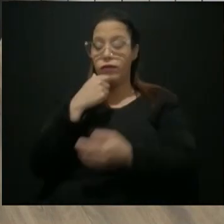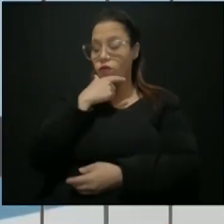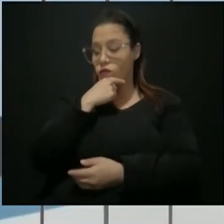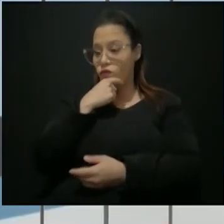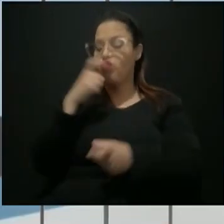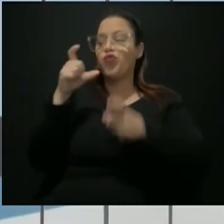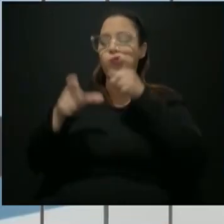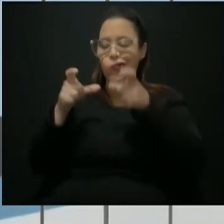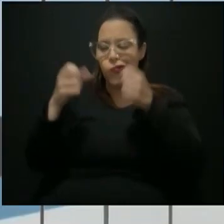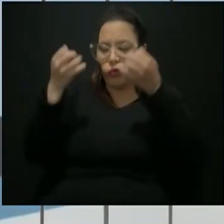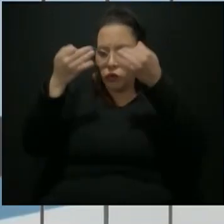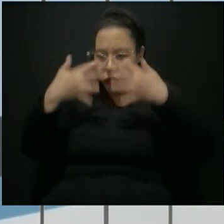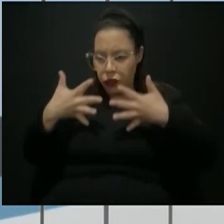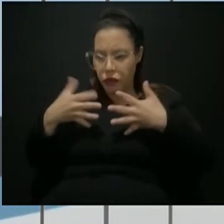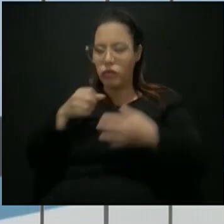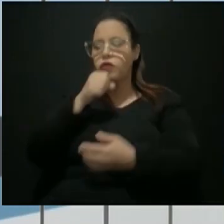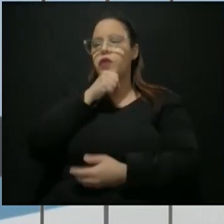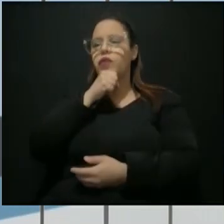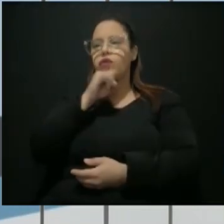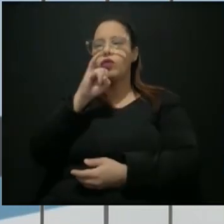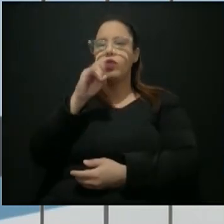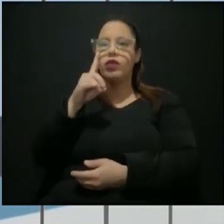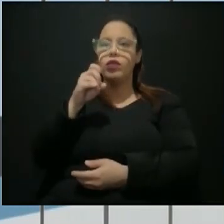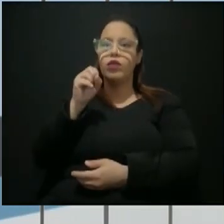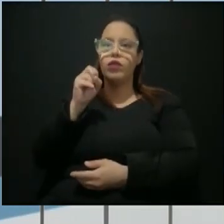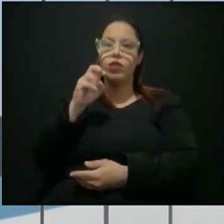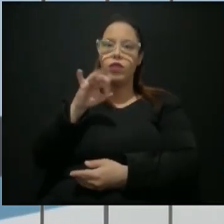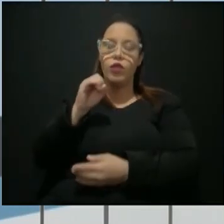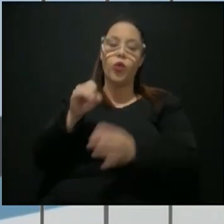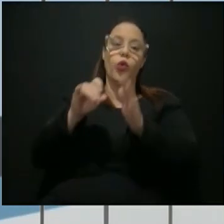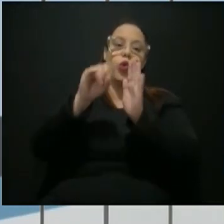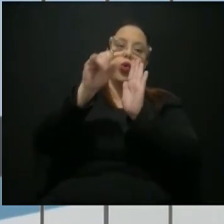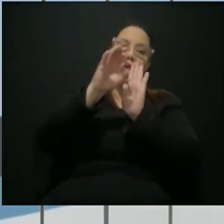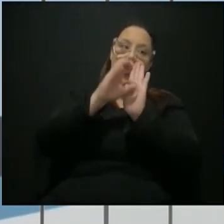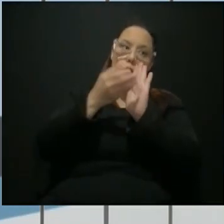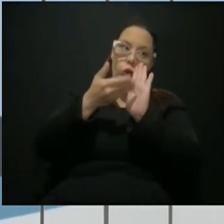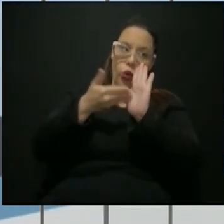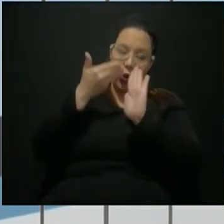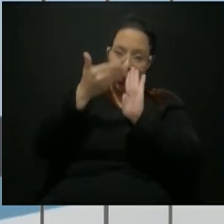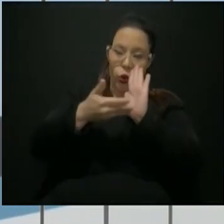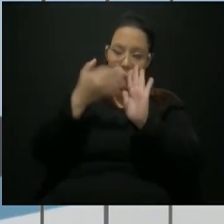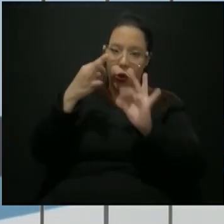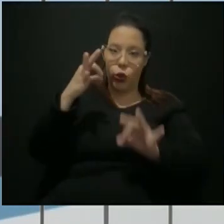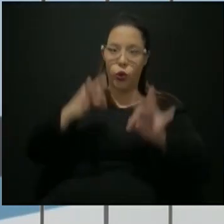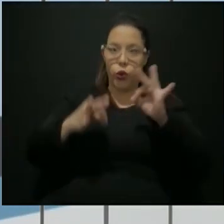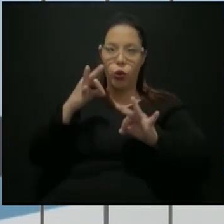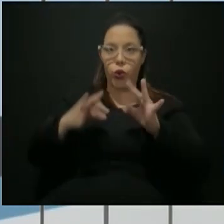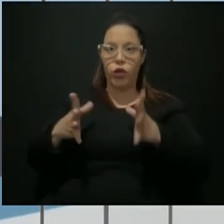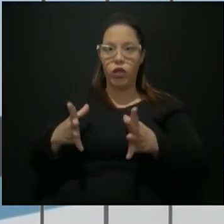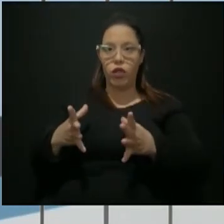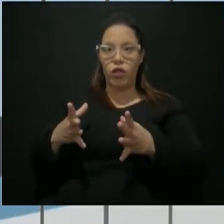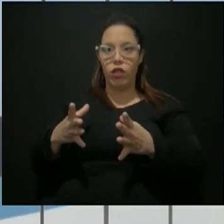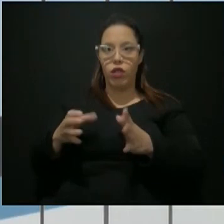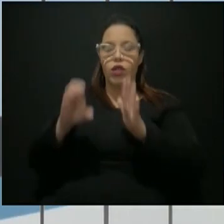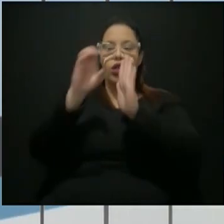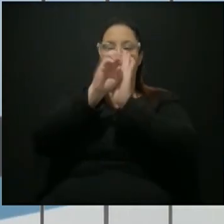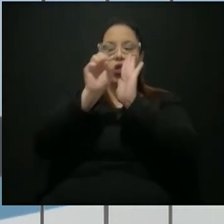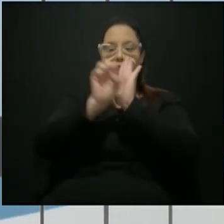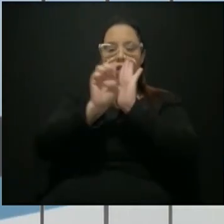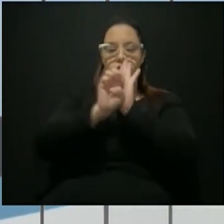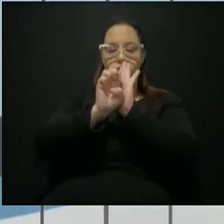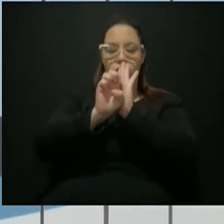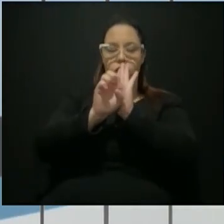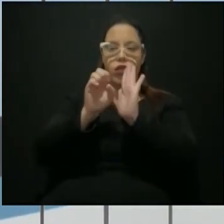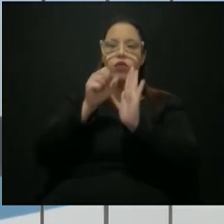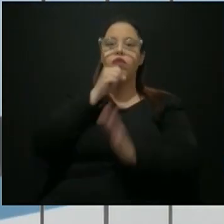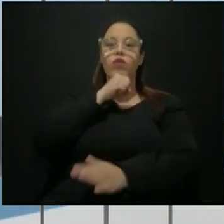né, se a gente quiser buscar uma segurança jurídica nessa afirmação, a gente vai recorrer ao Estatuto do Idoso e à Política Nacional do Idoso.